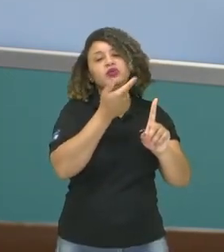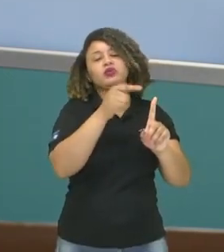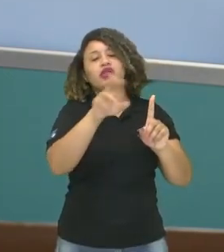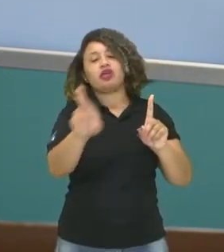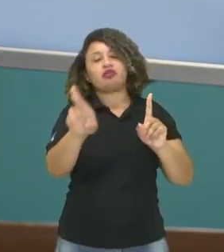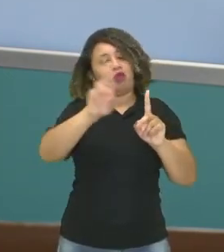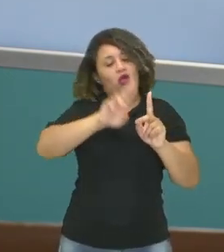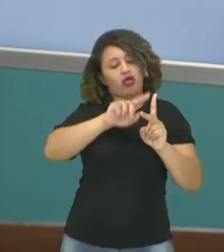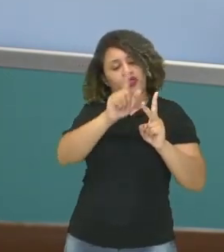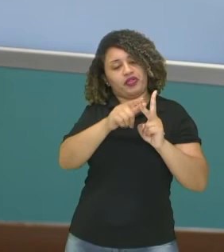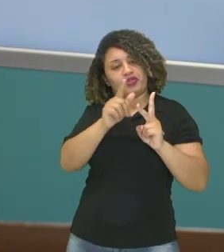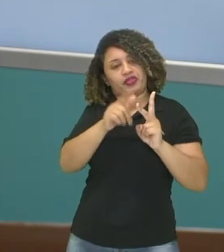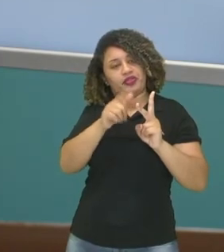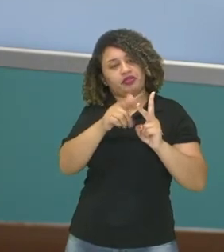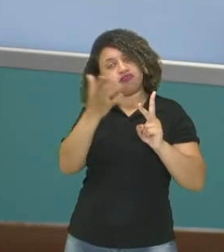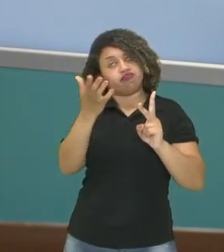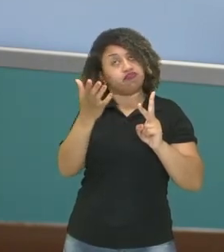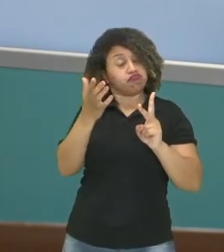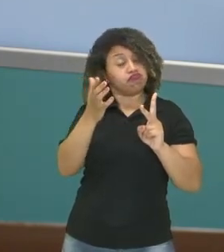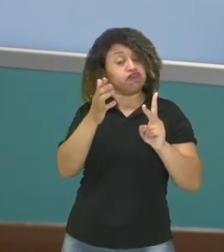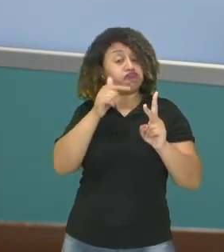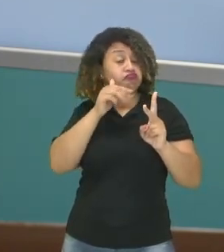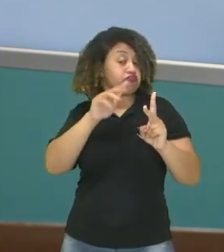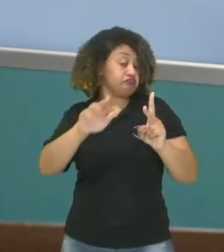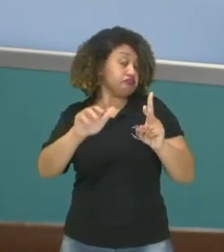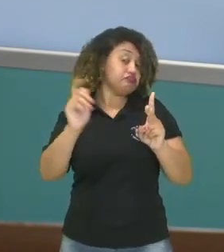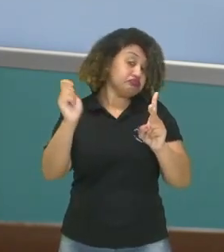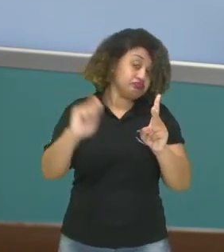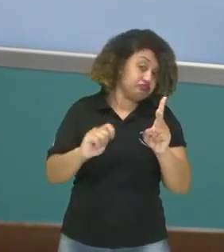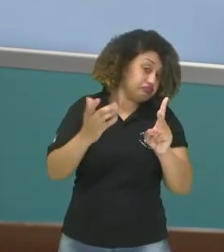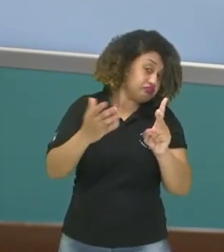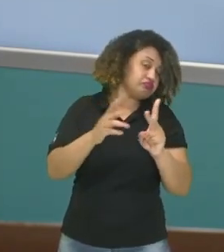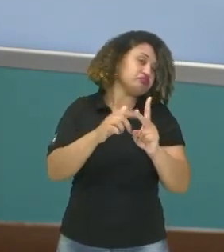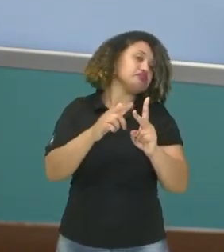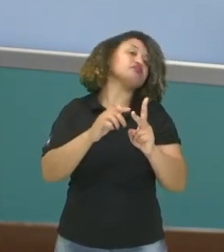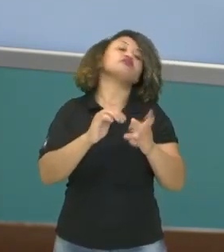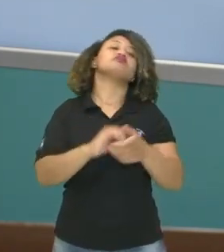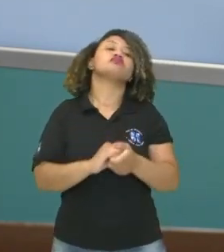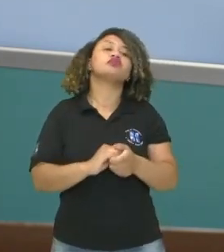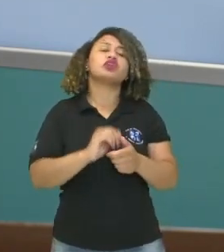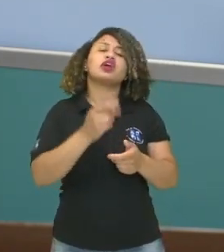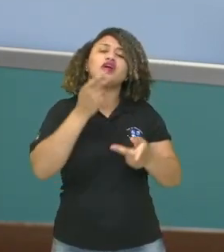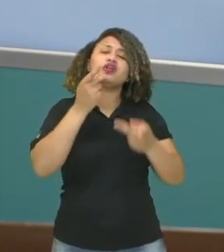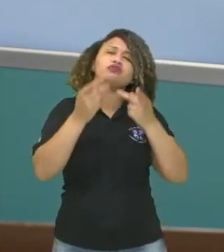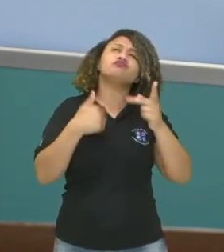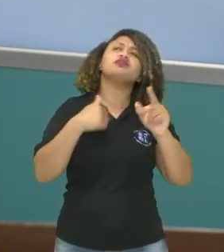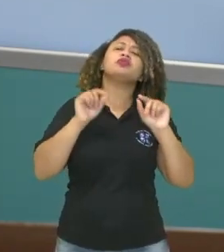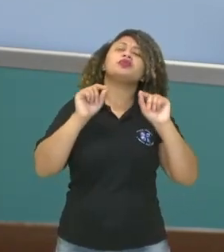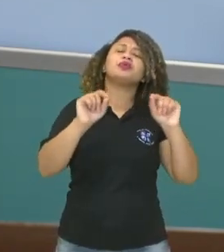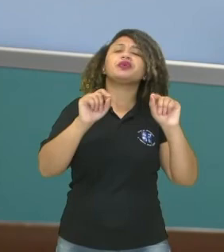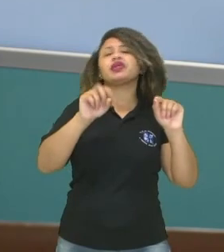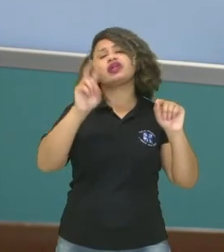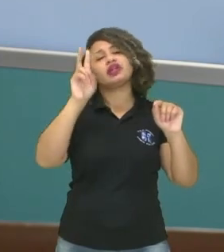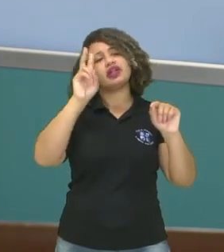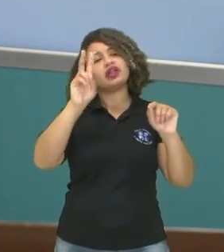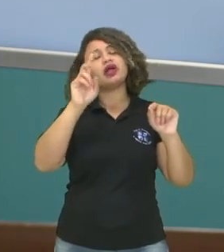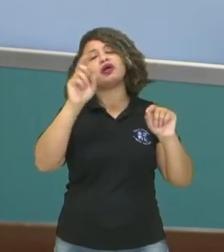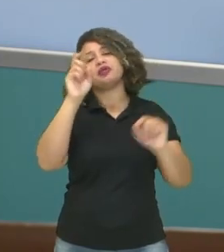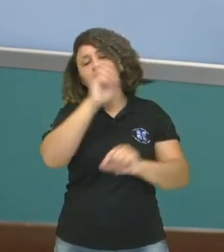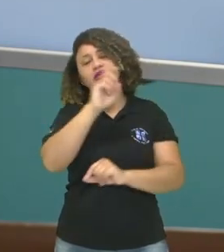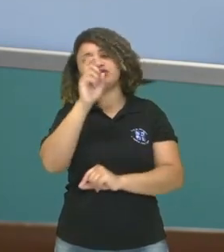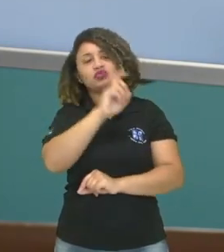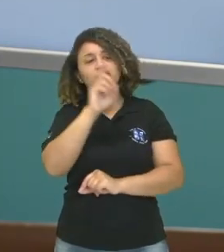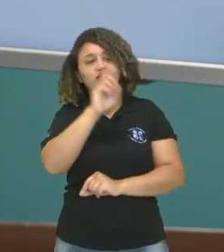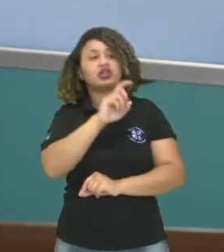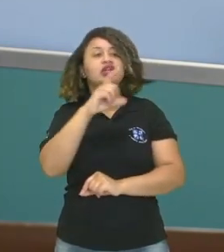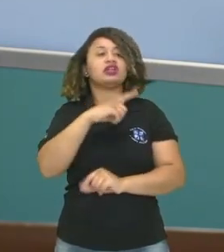resposta da sua irmã possivelmente, é isso que há. Ele faz uma referência à mentira, temos